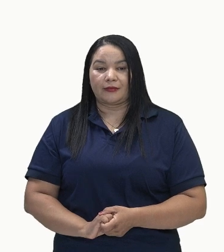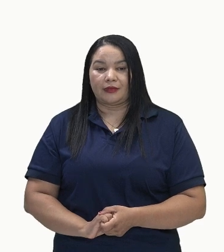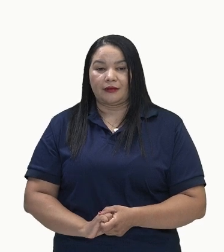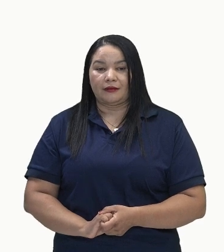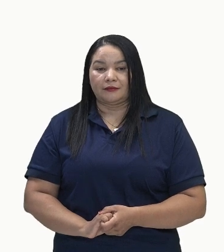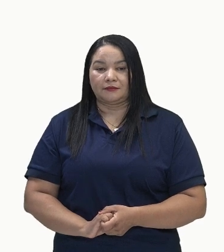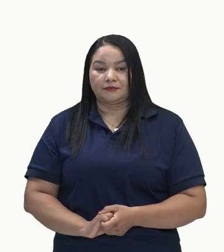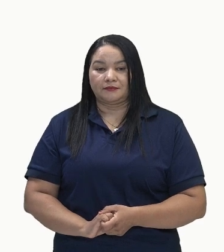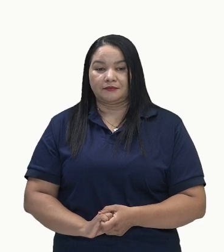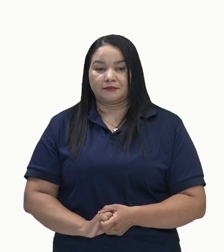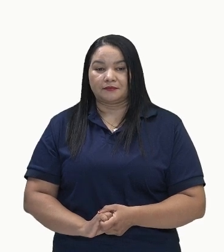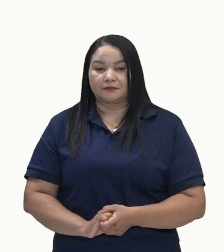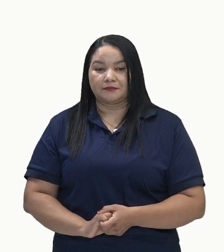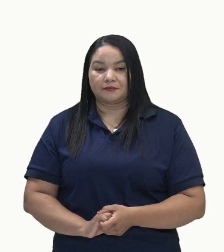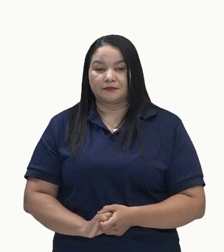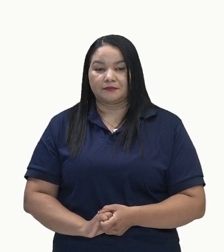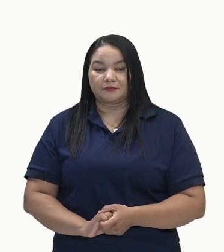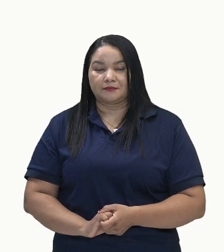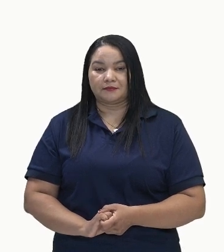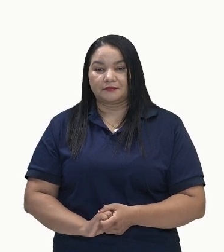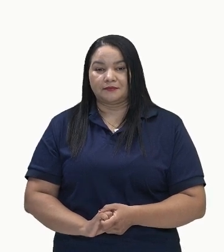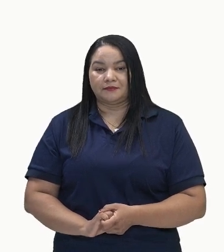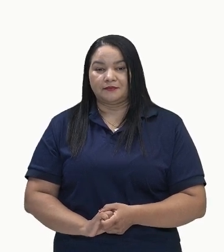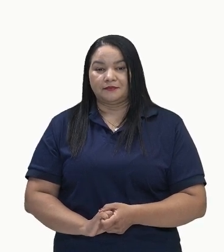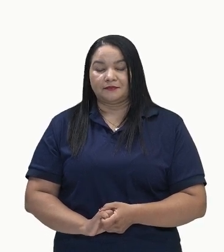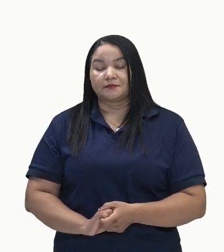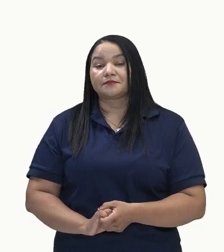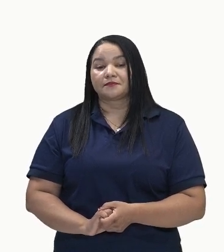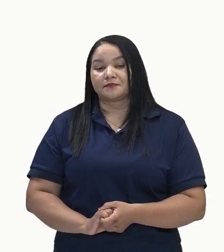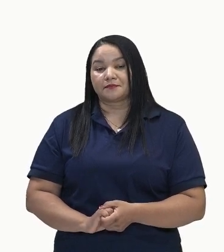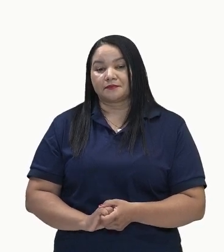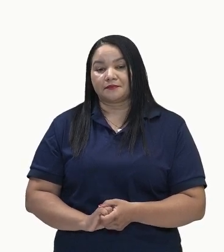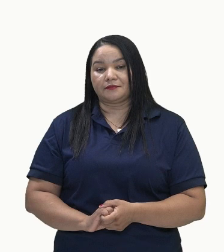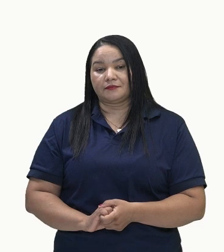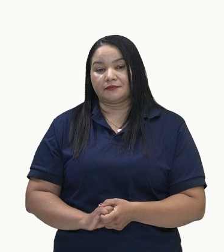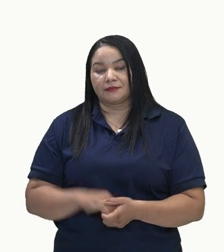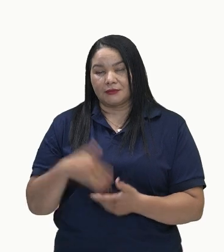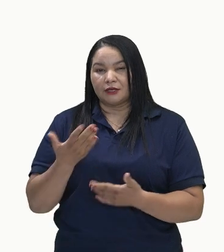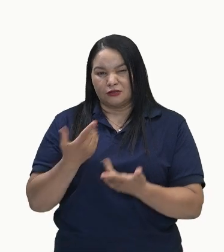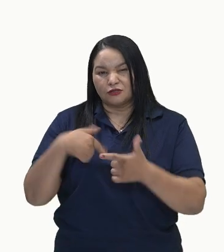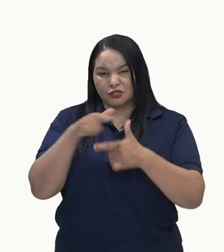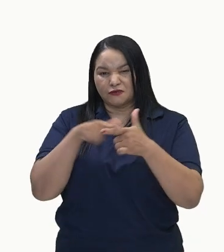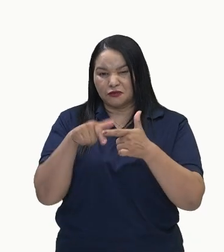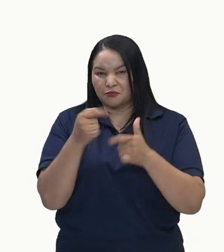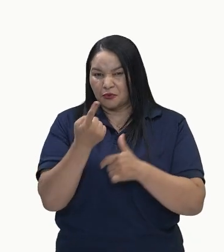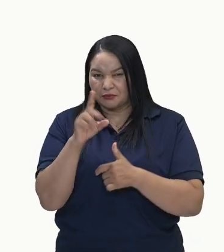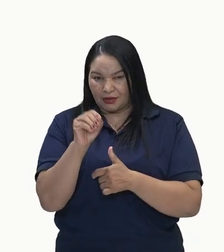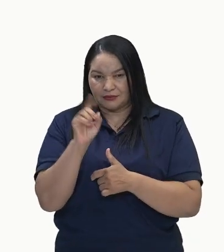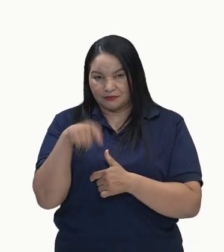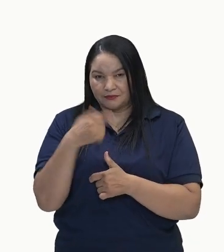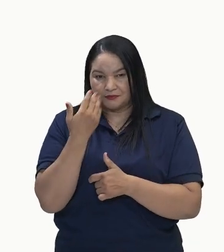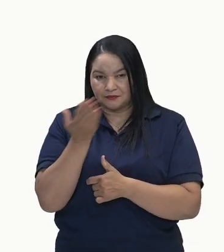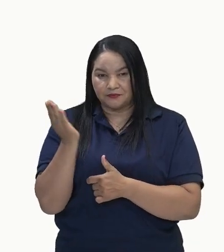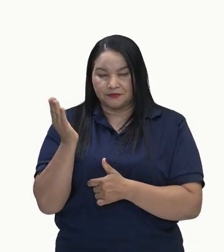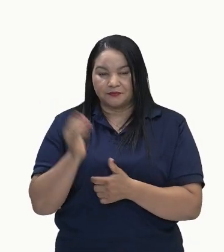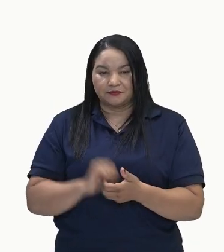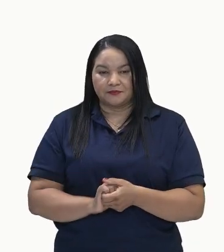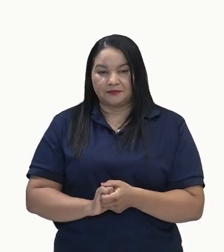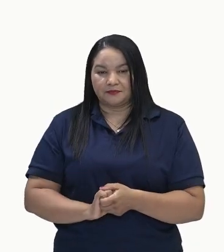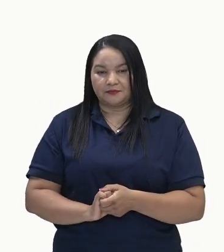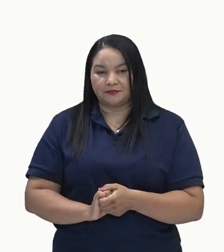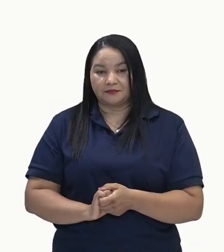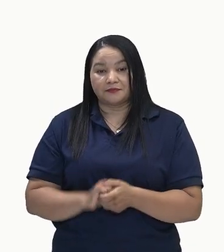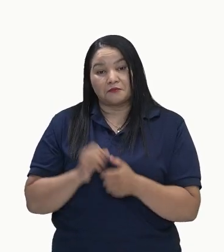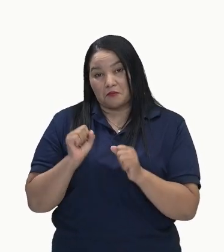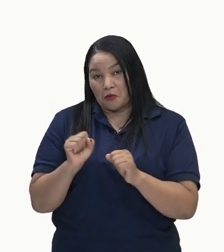mil e vamos fazer assim, ó, dividir por 10. Certo? Posso simplificar esse